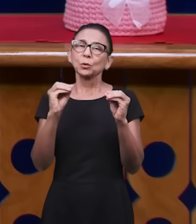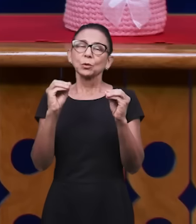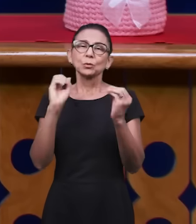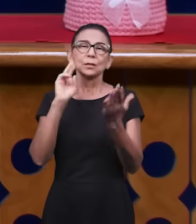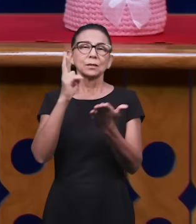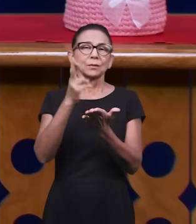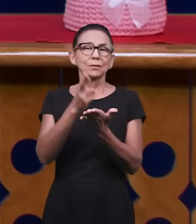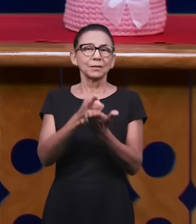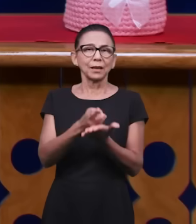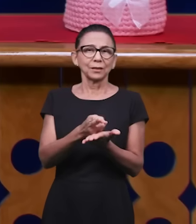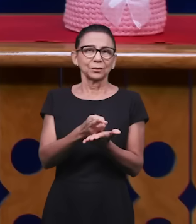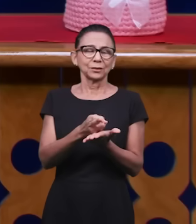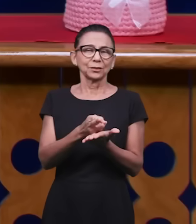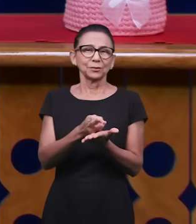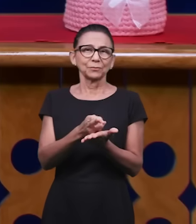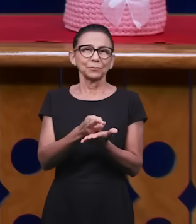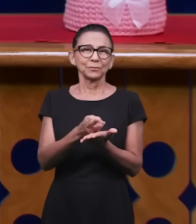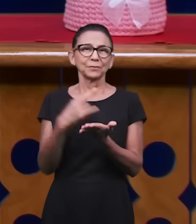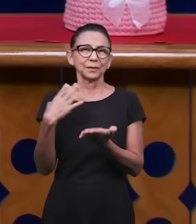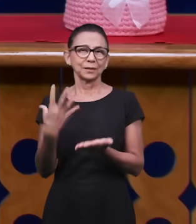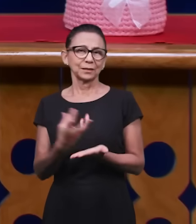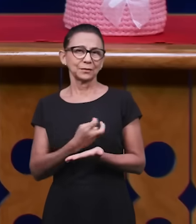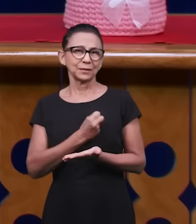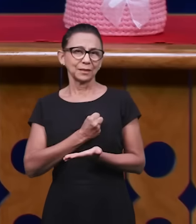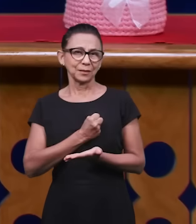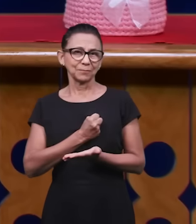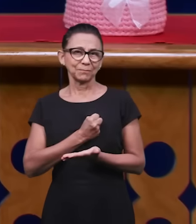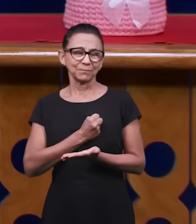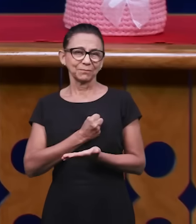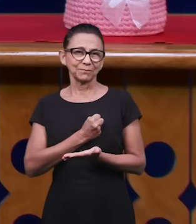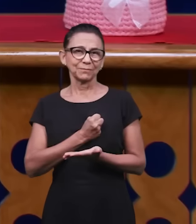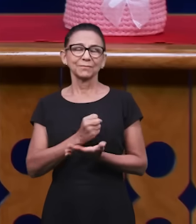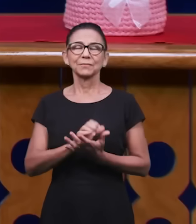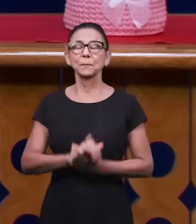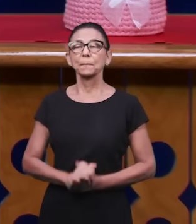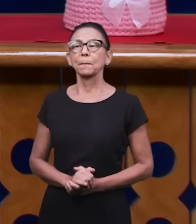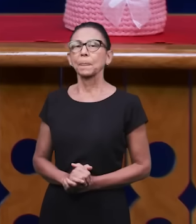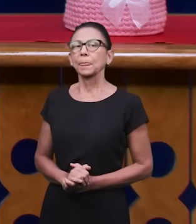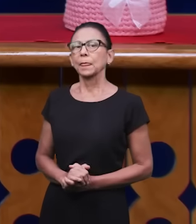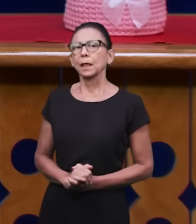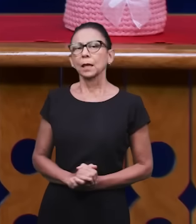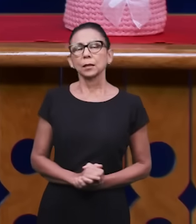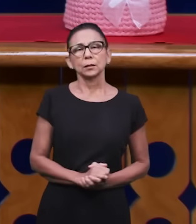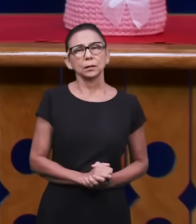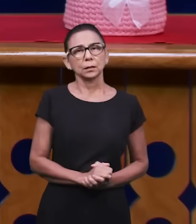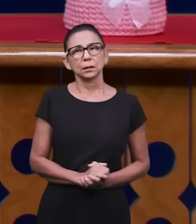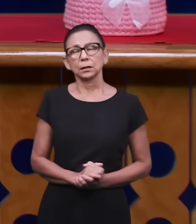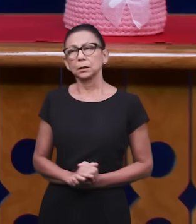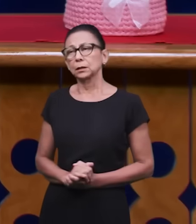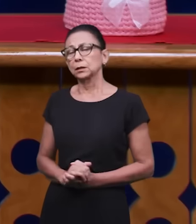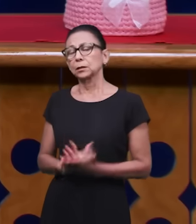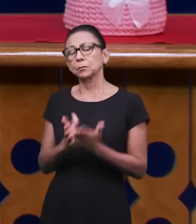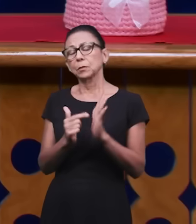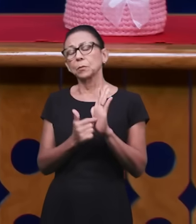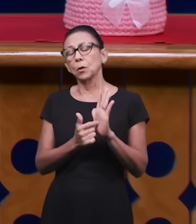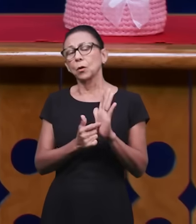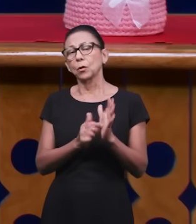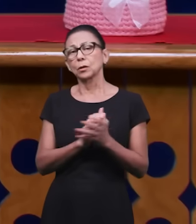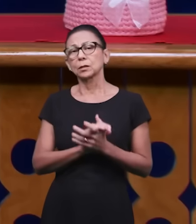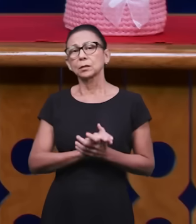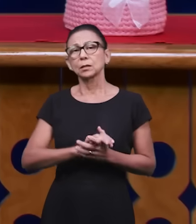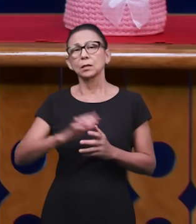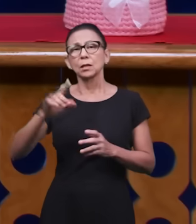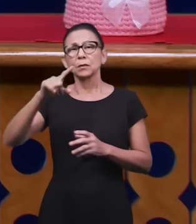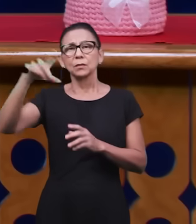ocasionar em cada um de nós. E a palavra diz assim, não escolheste vós a mim, mas eu vos escolhi a vós e vos nomeei.